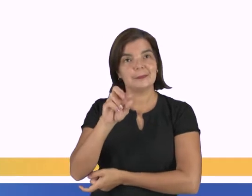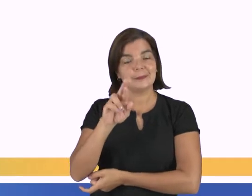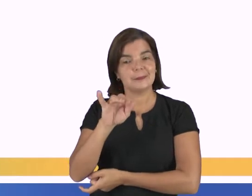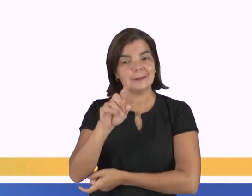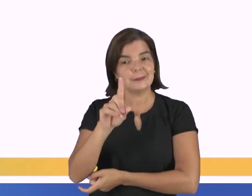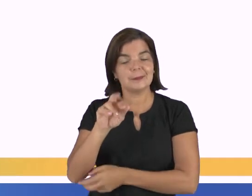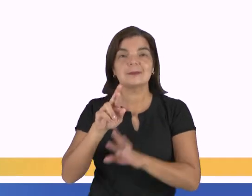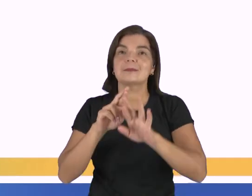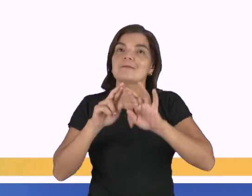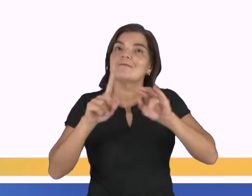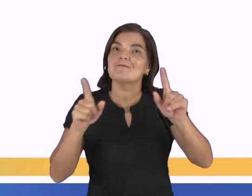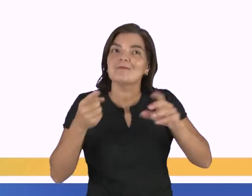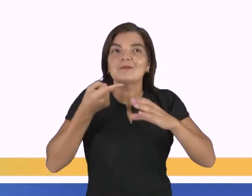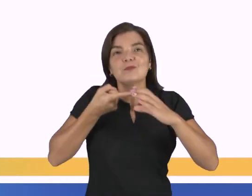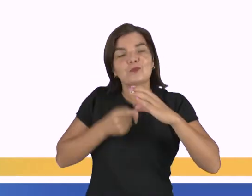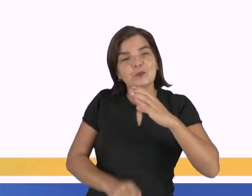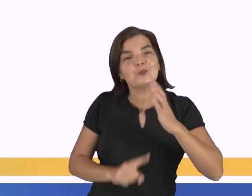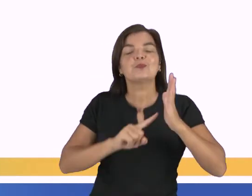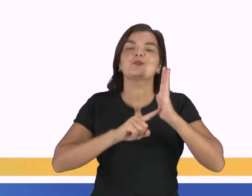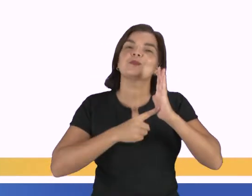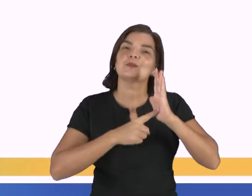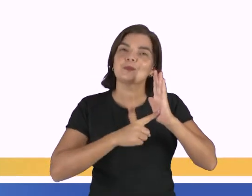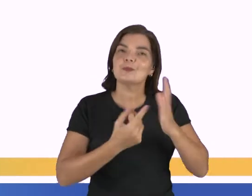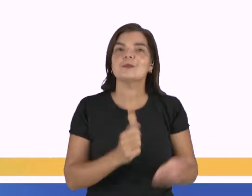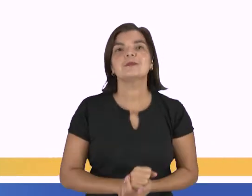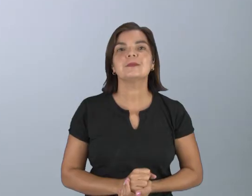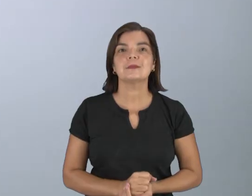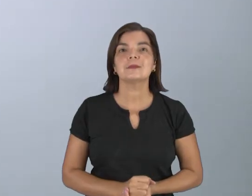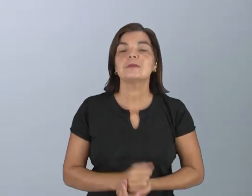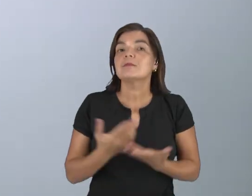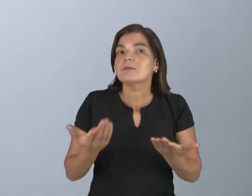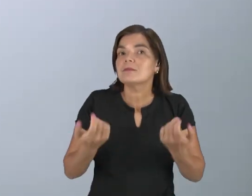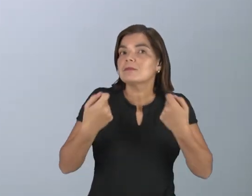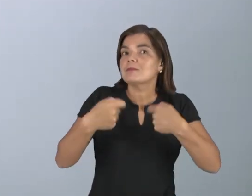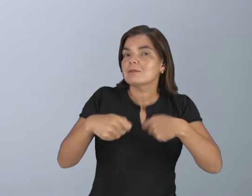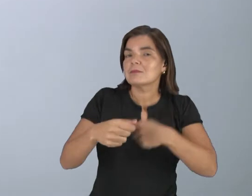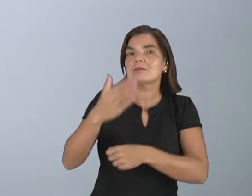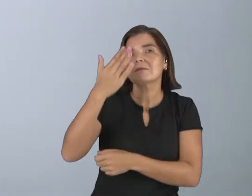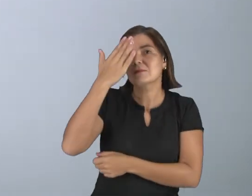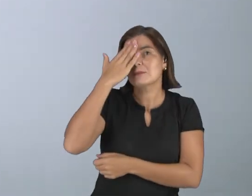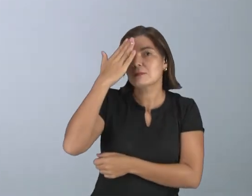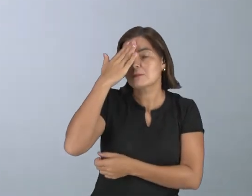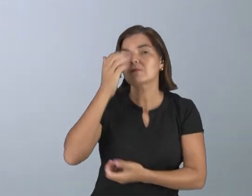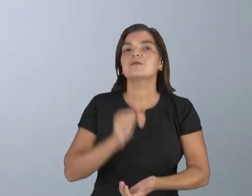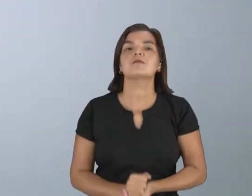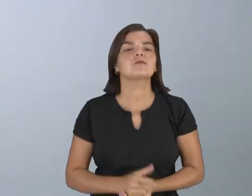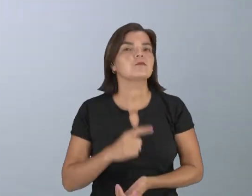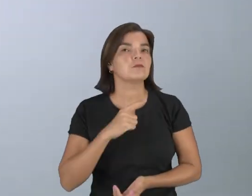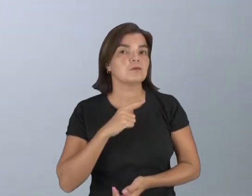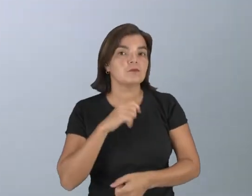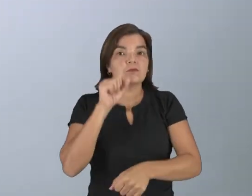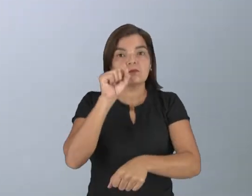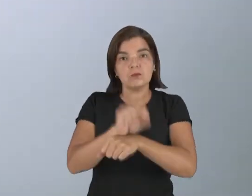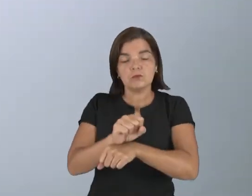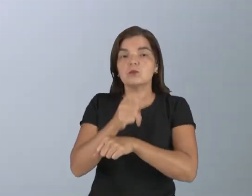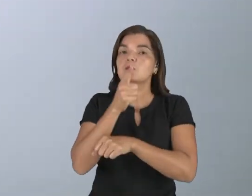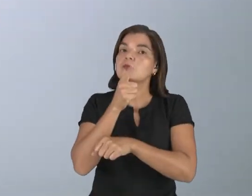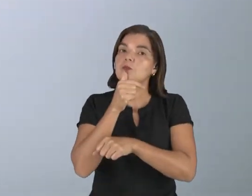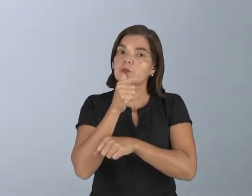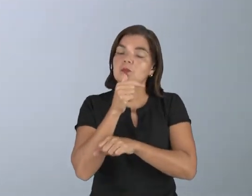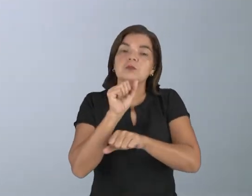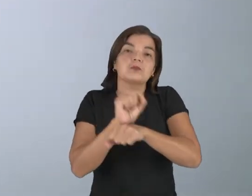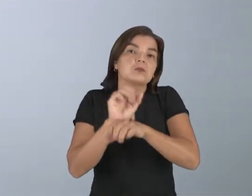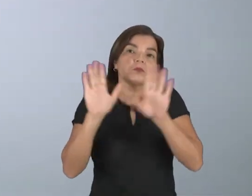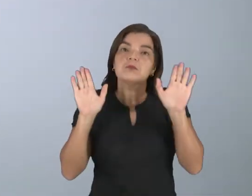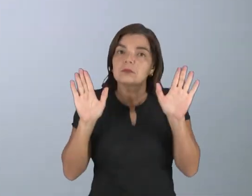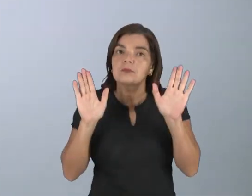a diferença entre as profundidades desse ponto. Então tá aí, o que tu precisa entender é isso. Vai ter o corpo fluido, ele está em repouso, ou